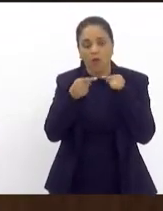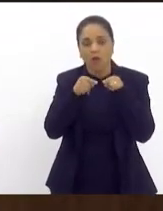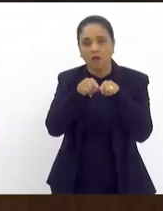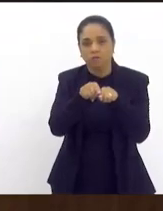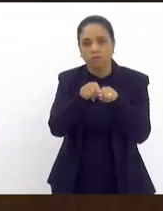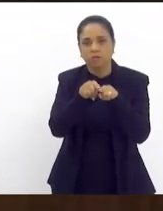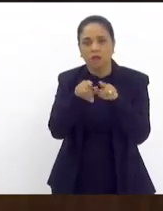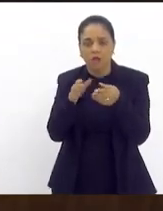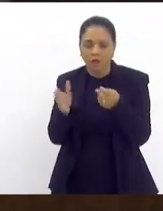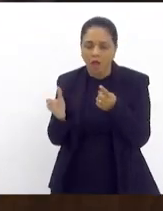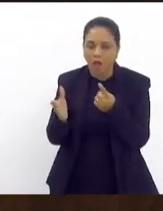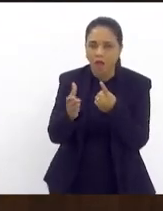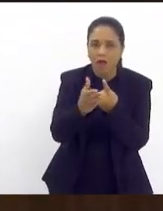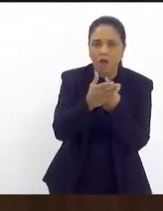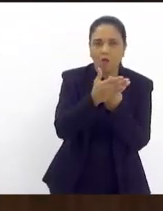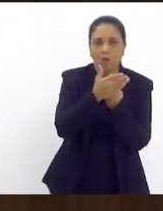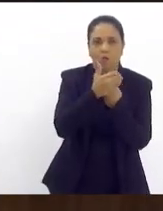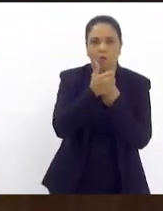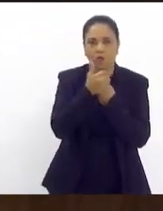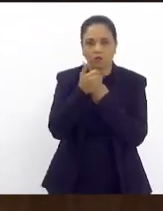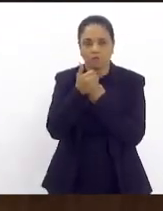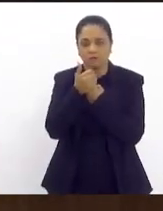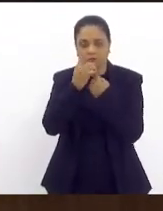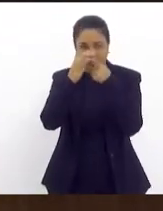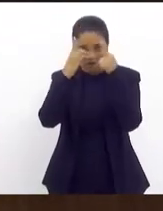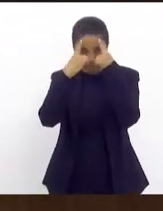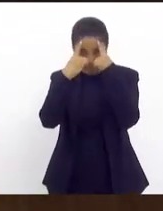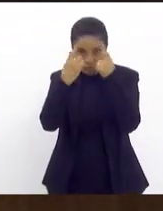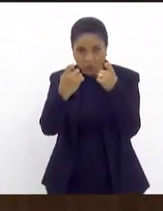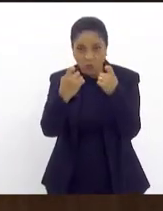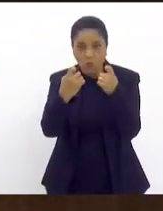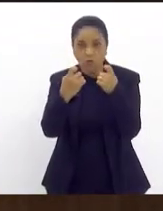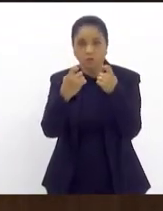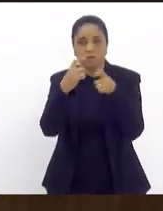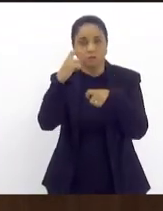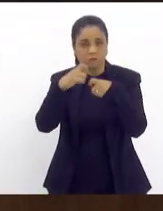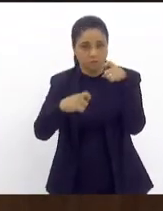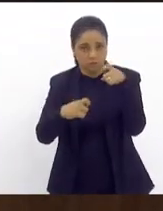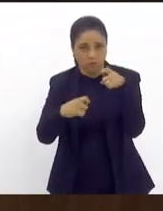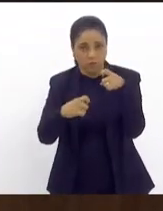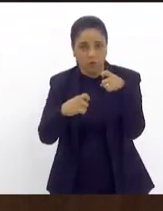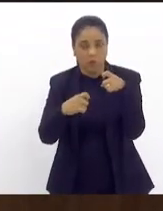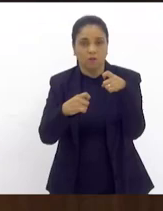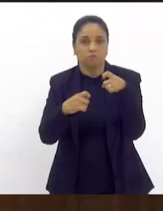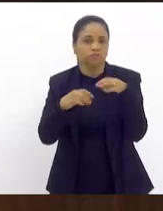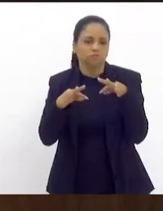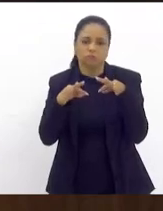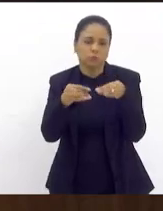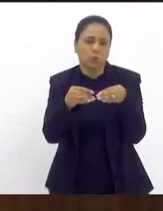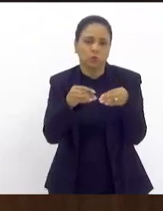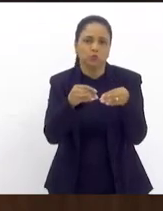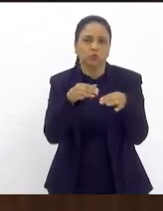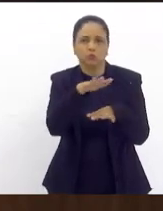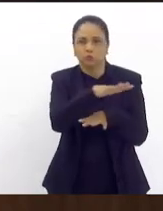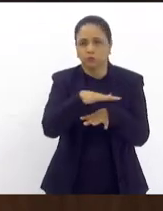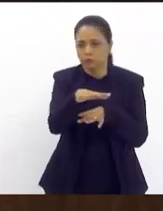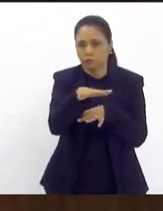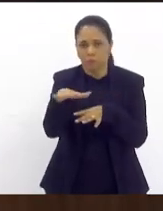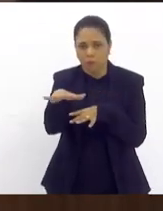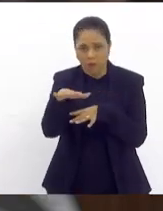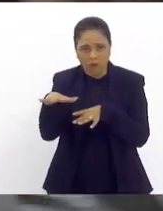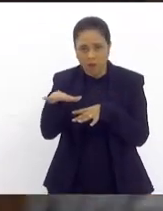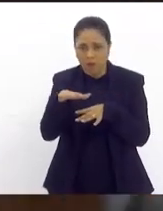acolhimento da pessoa que for vítima de violência sexual em seu amplo aspecto nos espaços